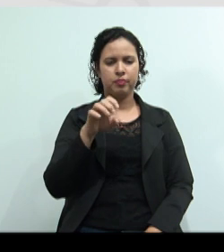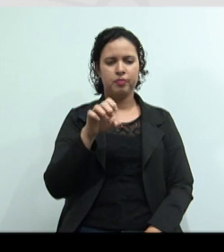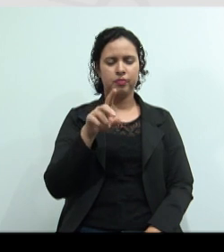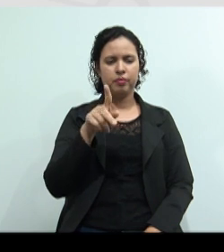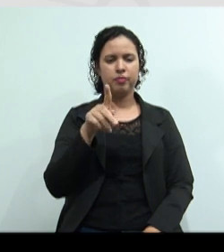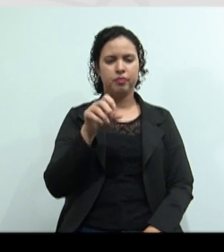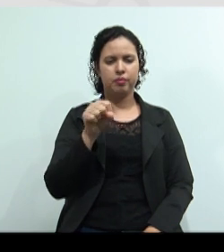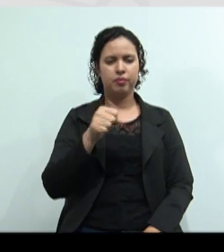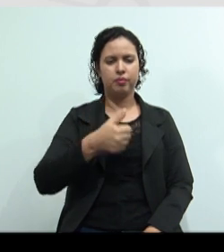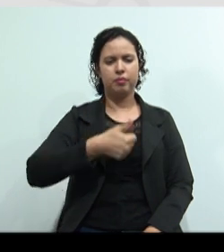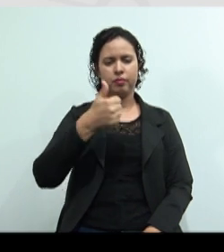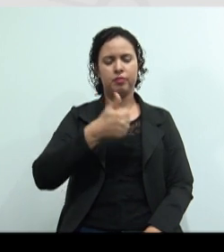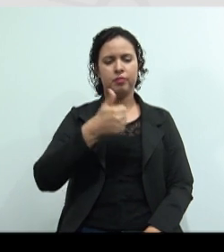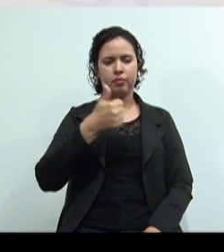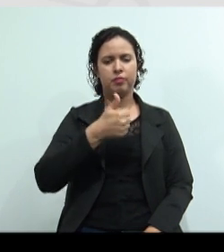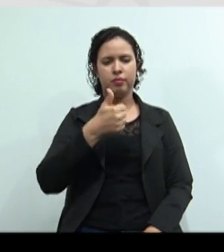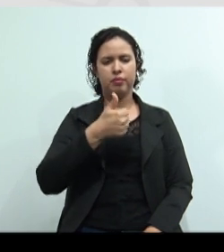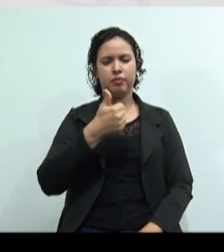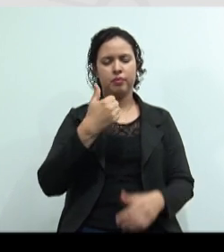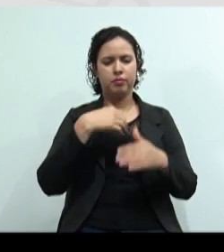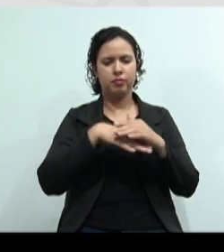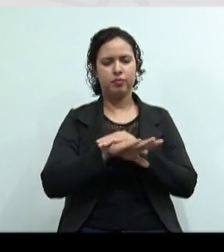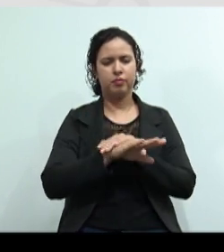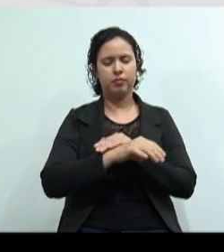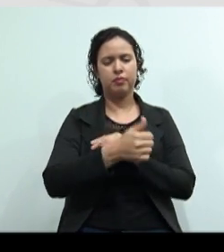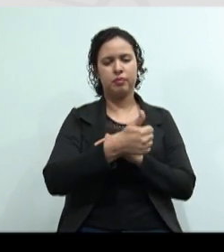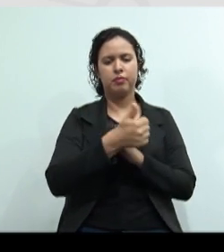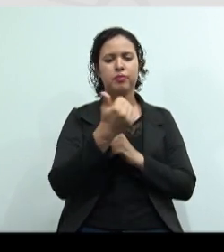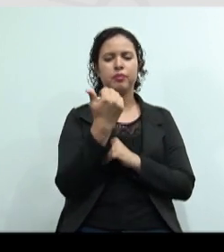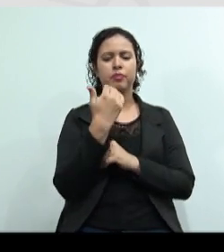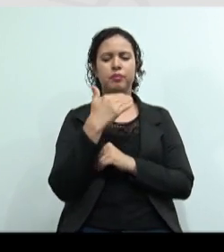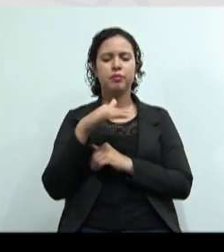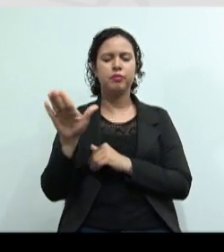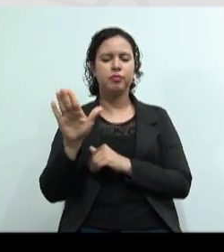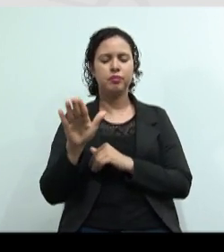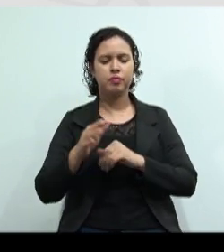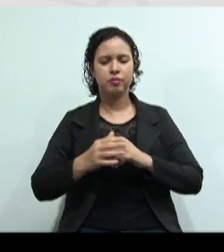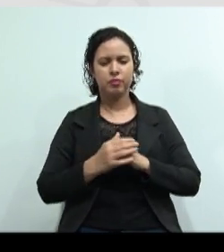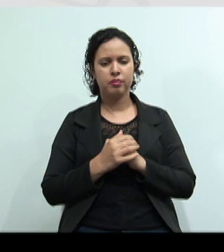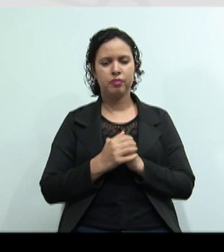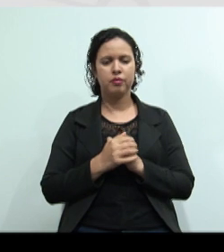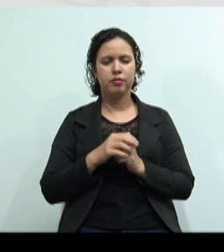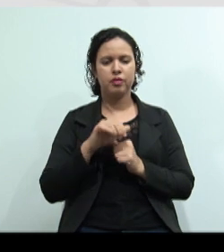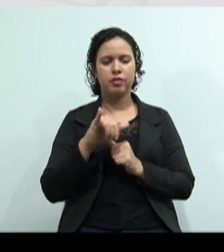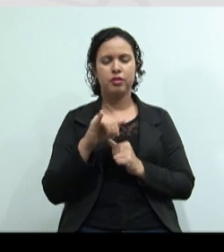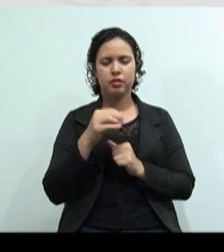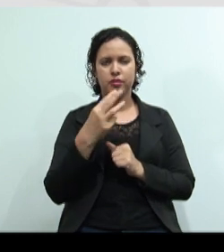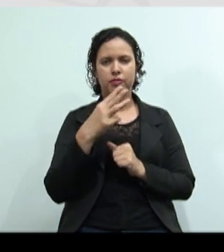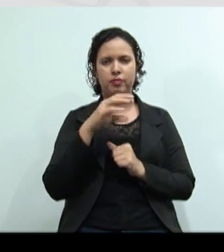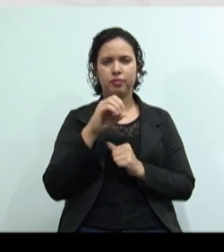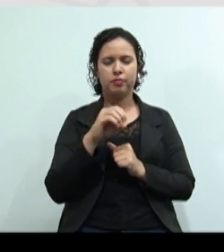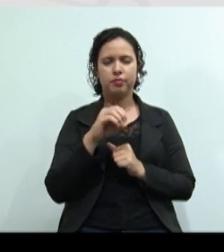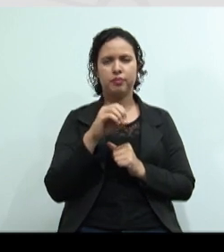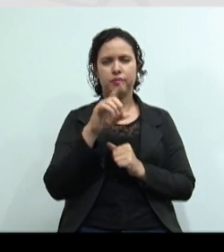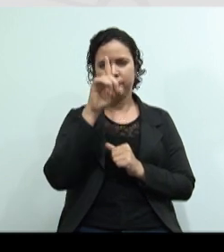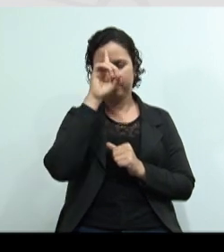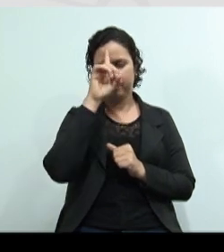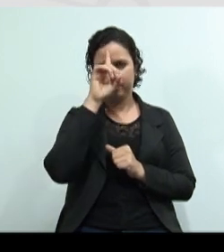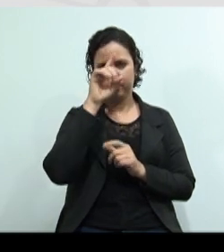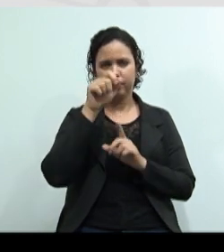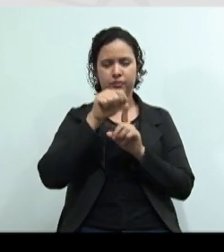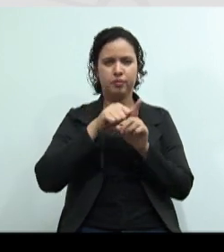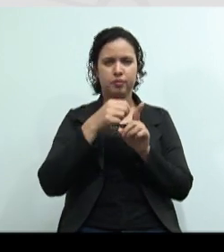a sair, correto? Então, muito cuidado. Se eu vender lá no dia 30/3, qual que vai sair